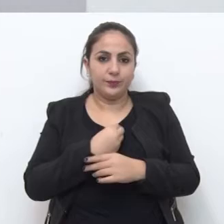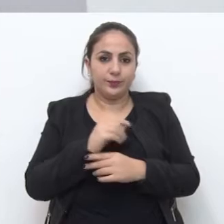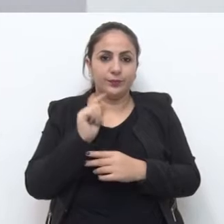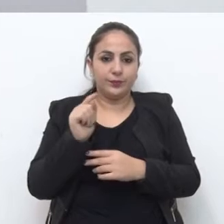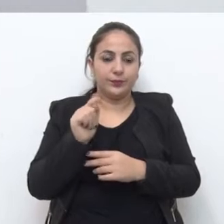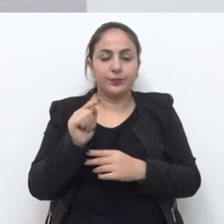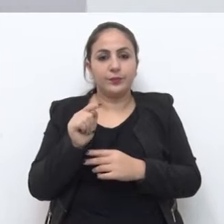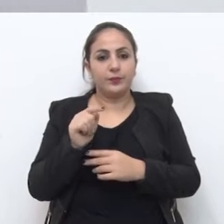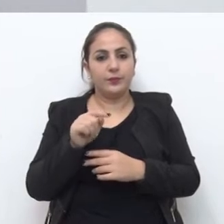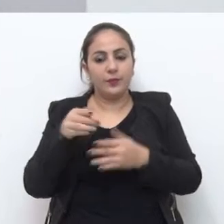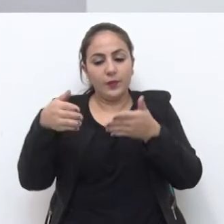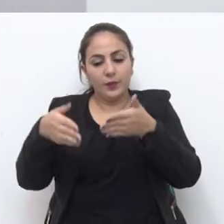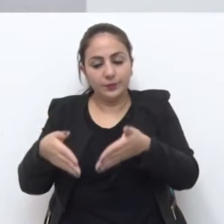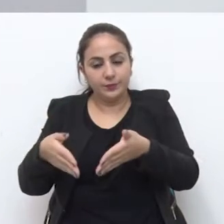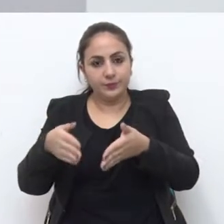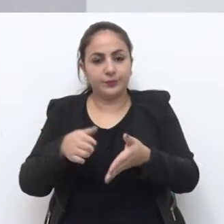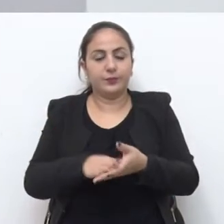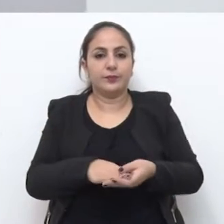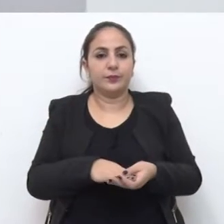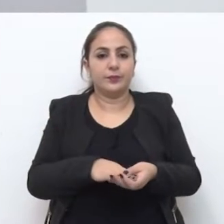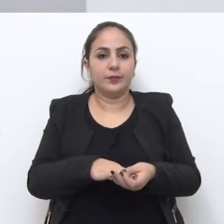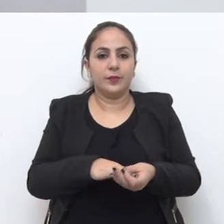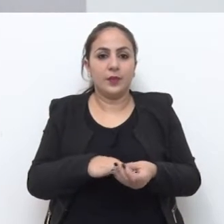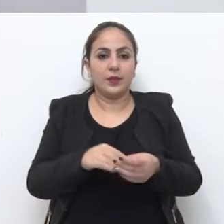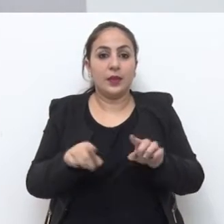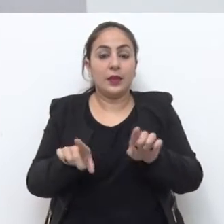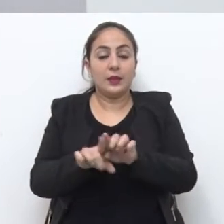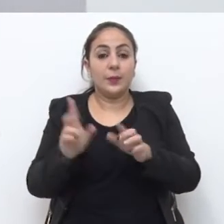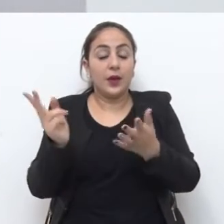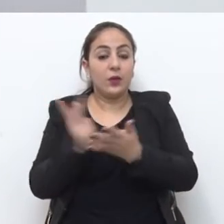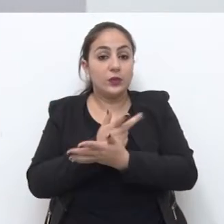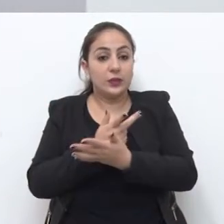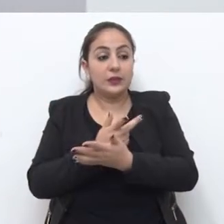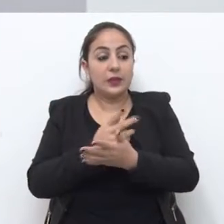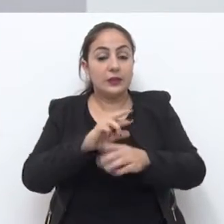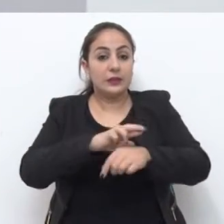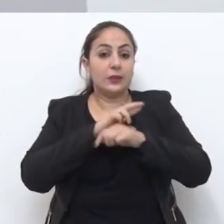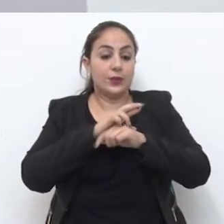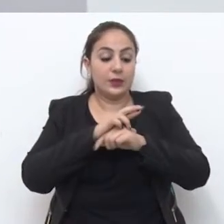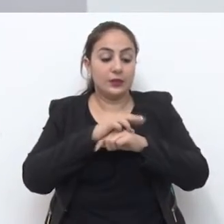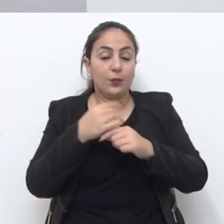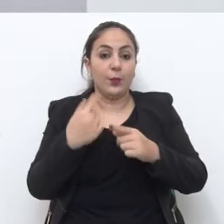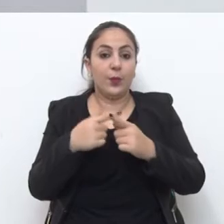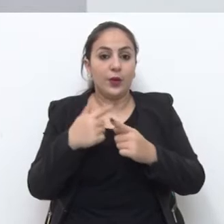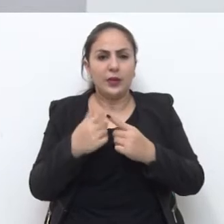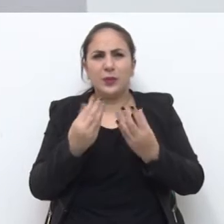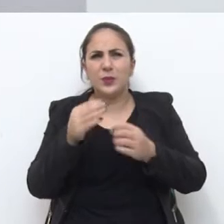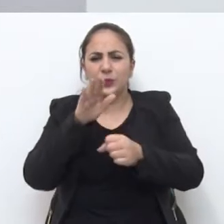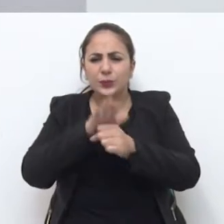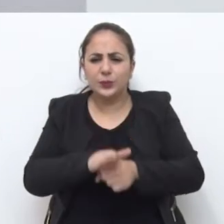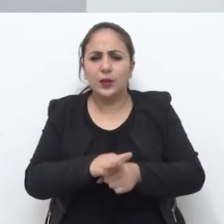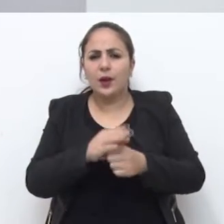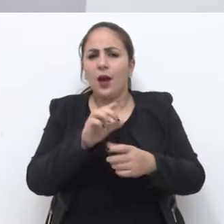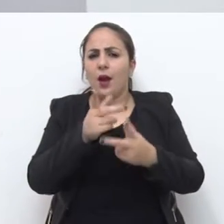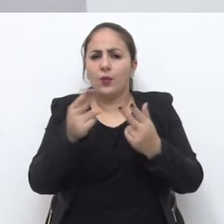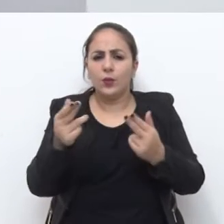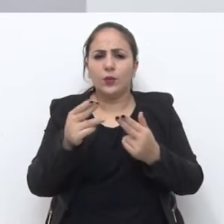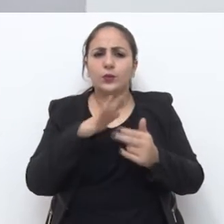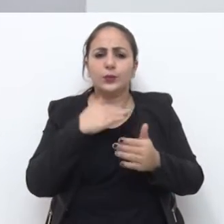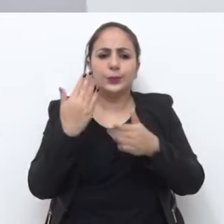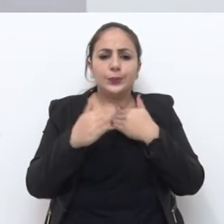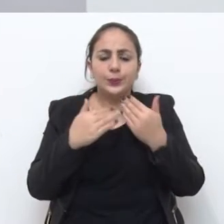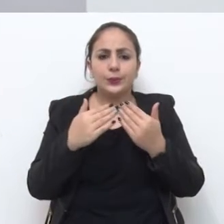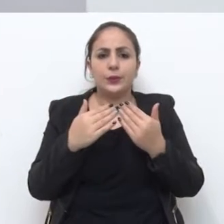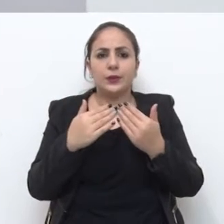lá enterradas, e que também ocorra também em níveis de segurança, né, porque há supressão, há alguns furtos,